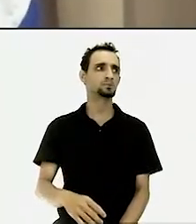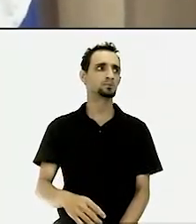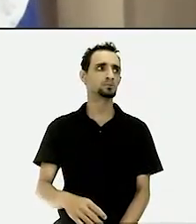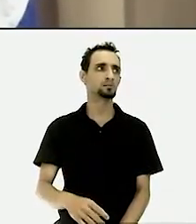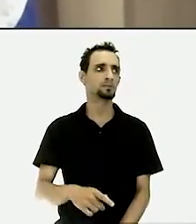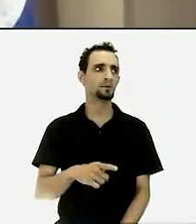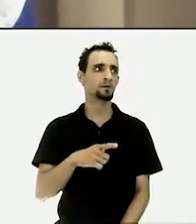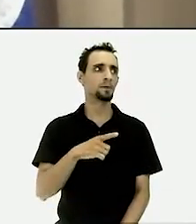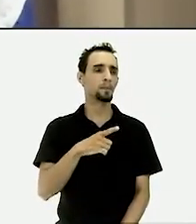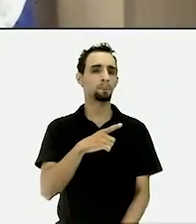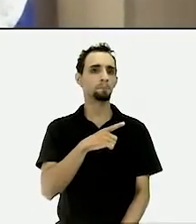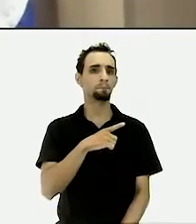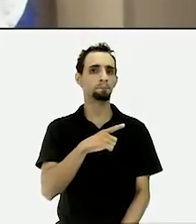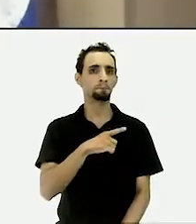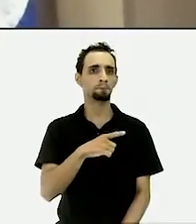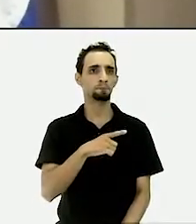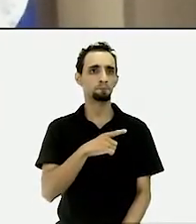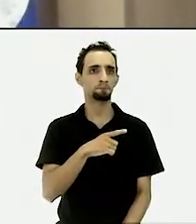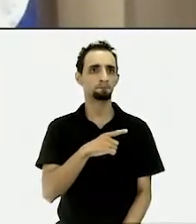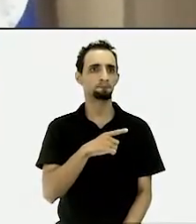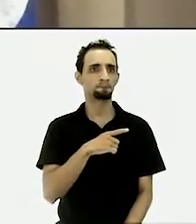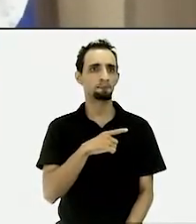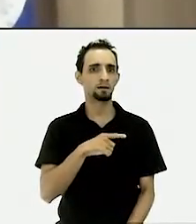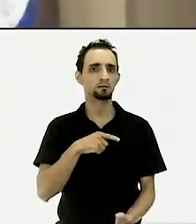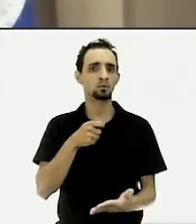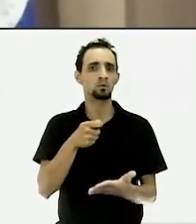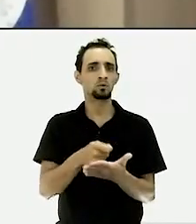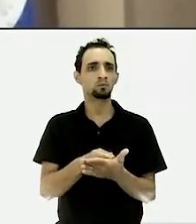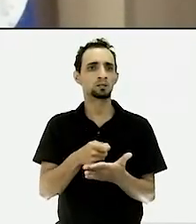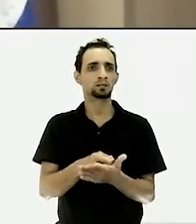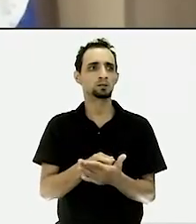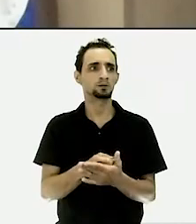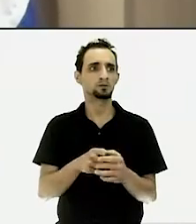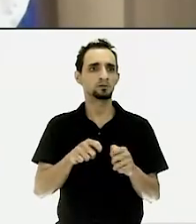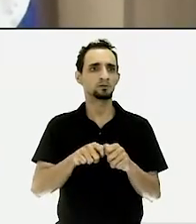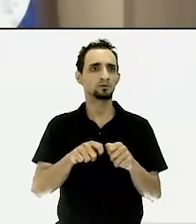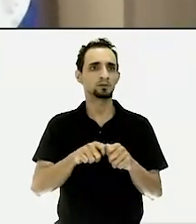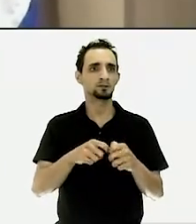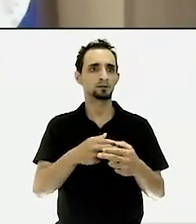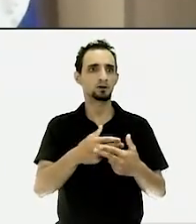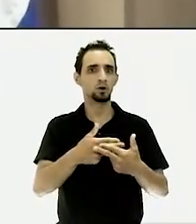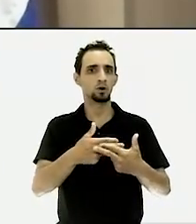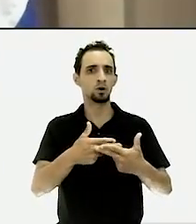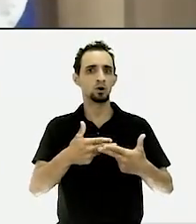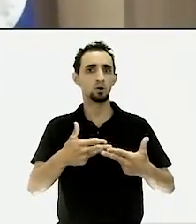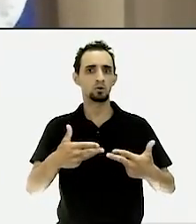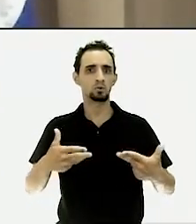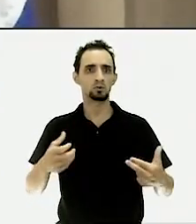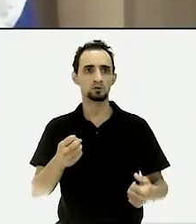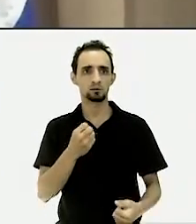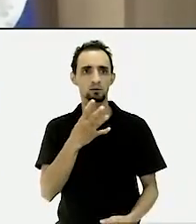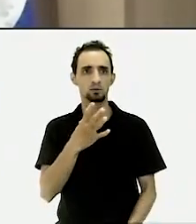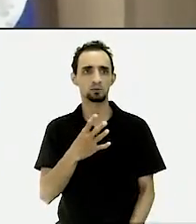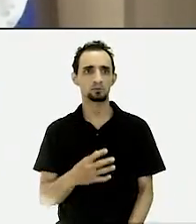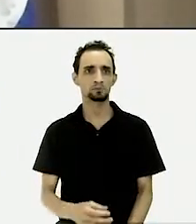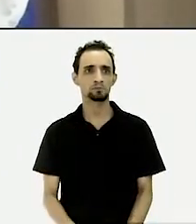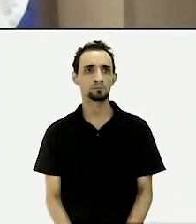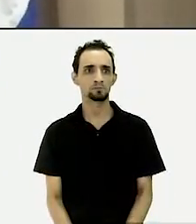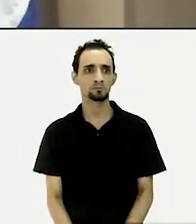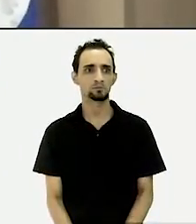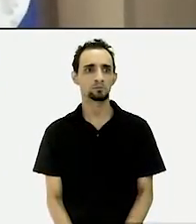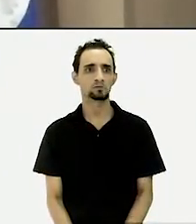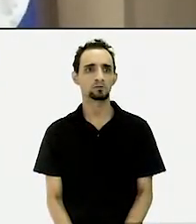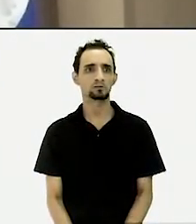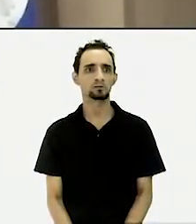cidade em melhores condições de vida do Brasil. Que saudade que dá, né, gente? Que saudade que dá, mas